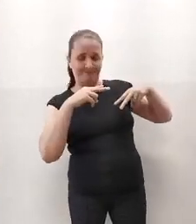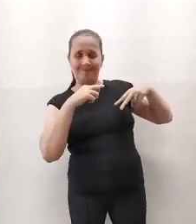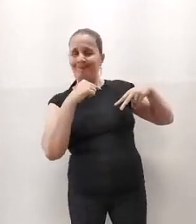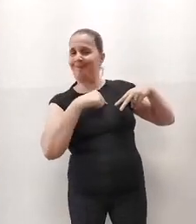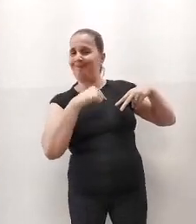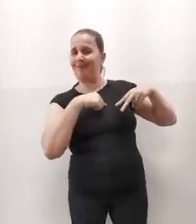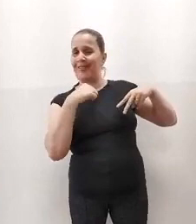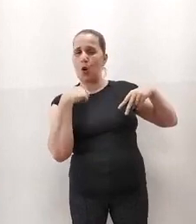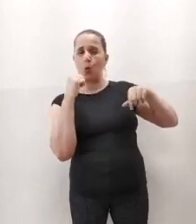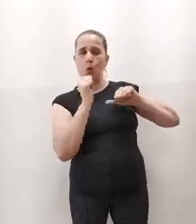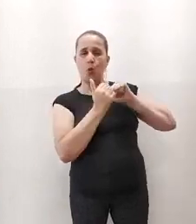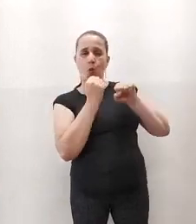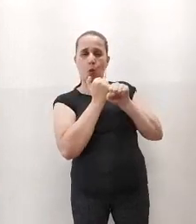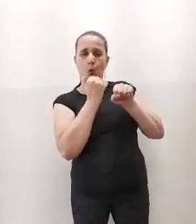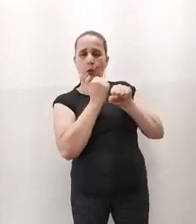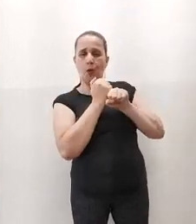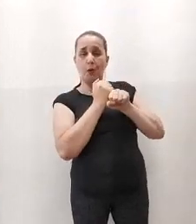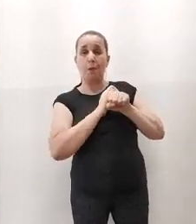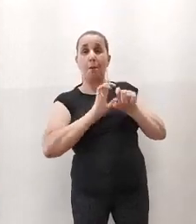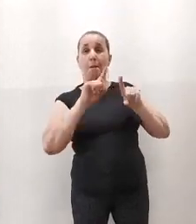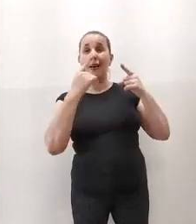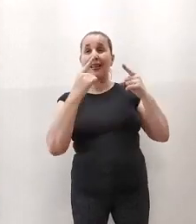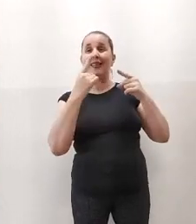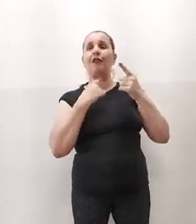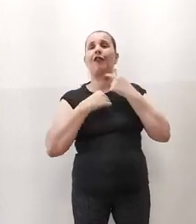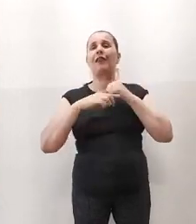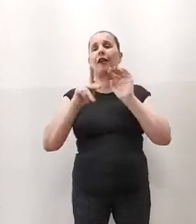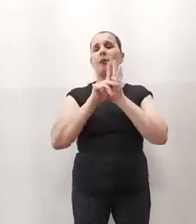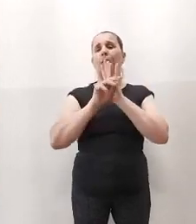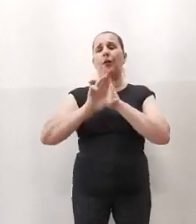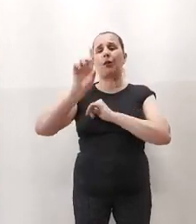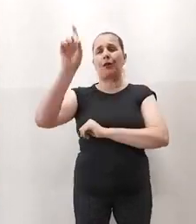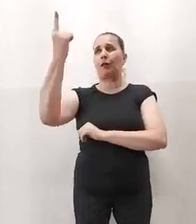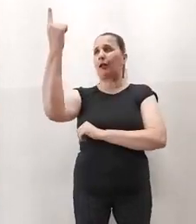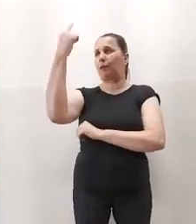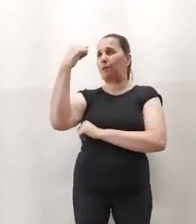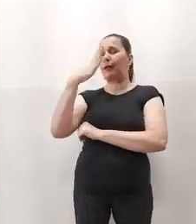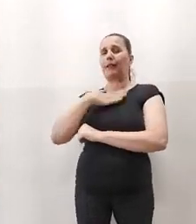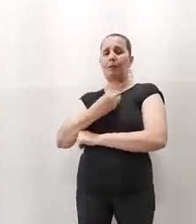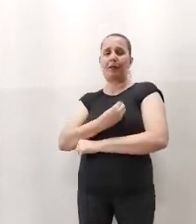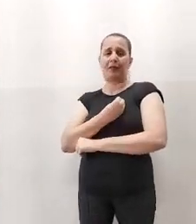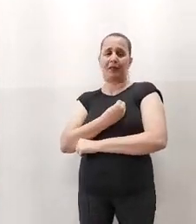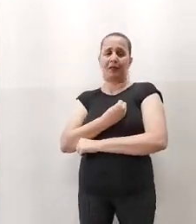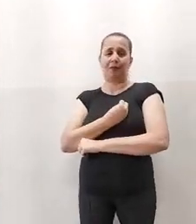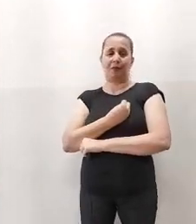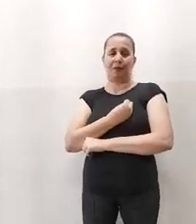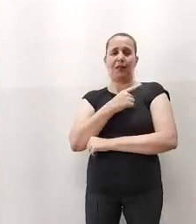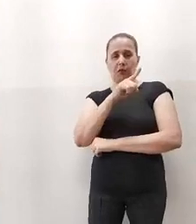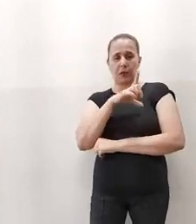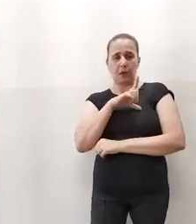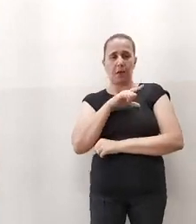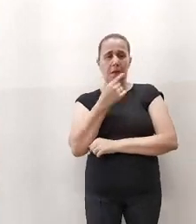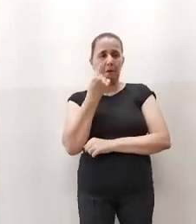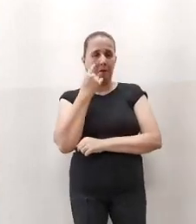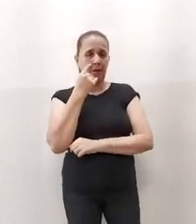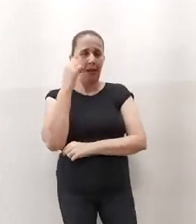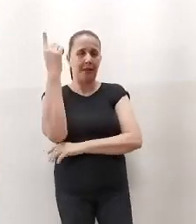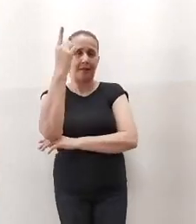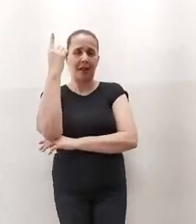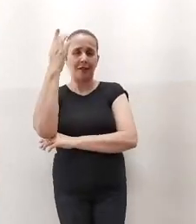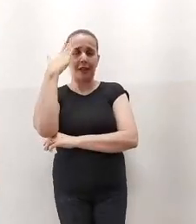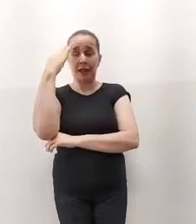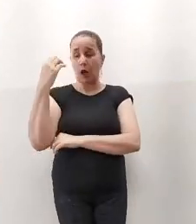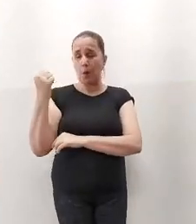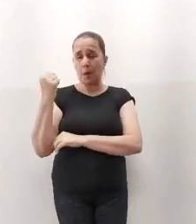que construímos, mas é aquilo que Deus determina, é aquilo que Deus estabelece. Se você pegar Davi e Salomão